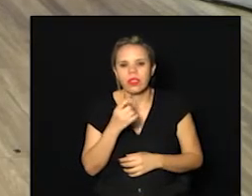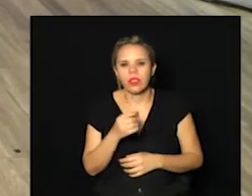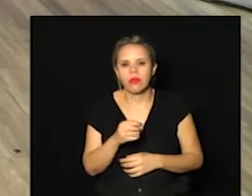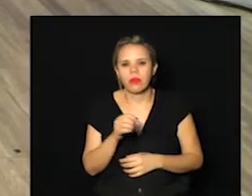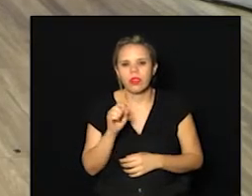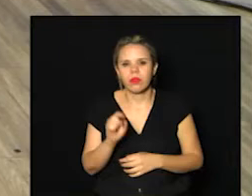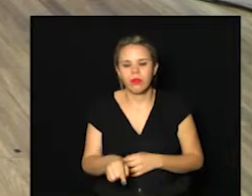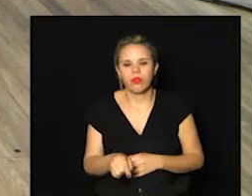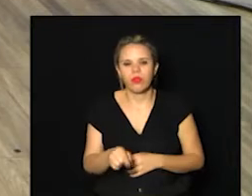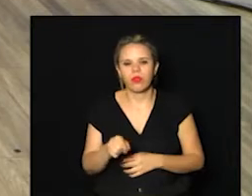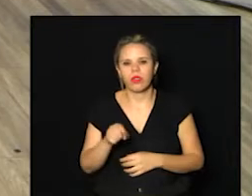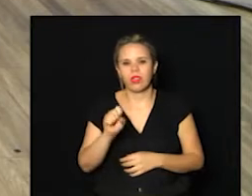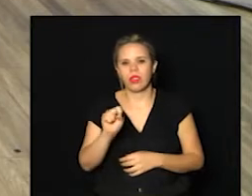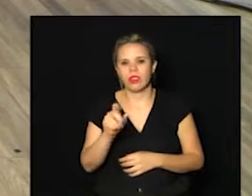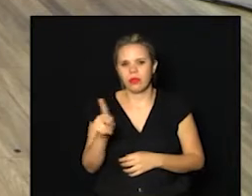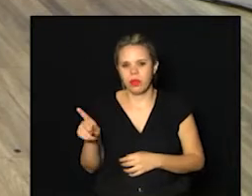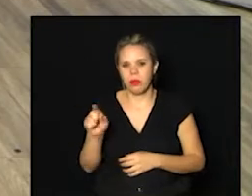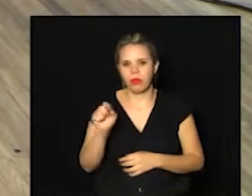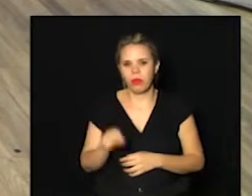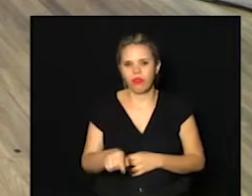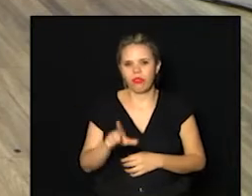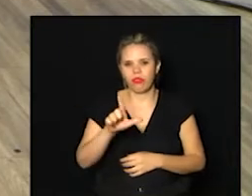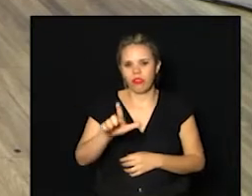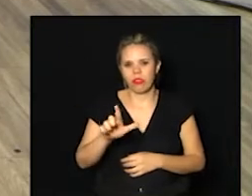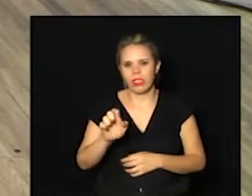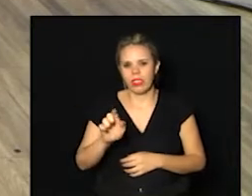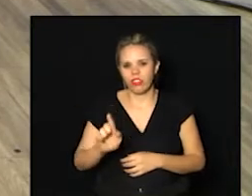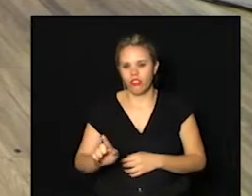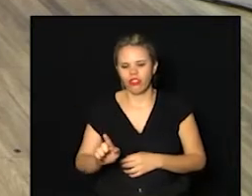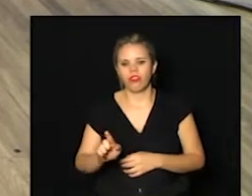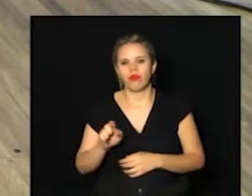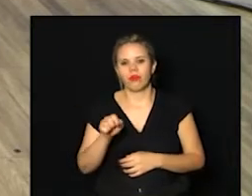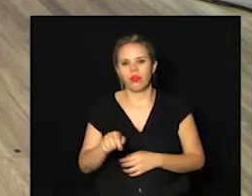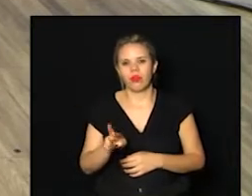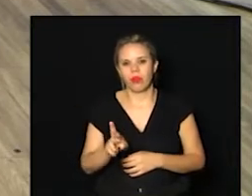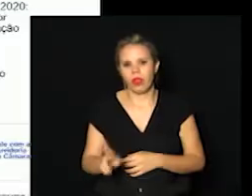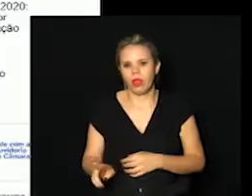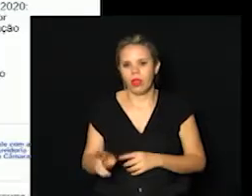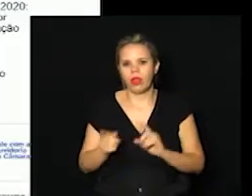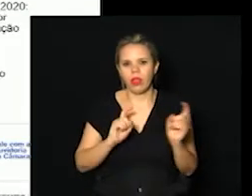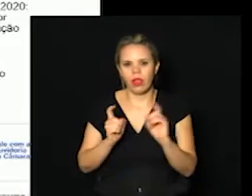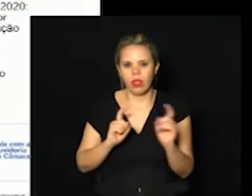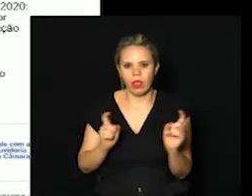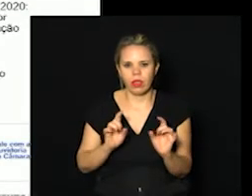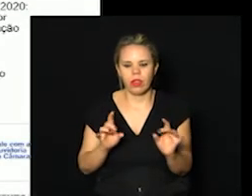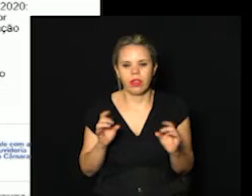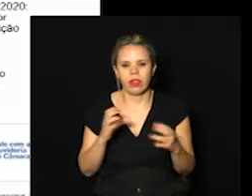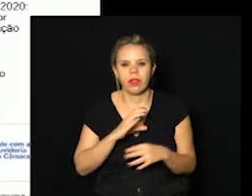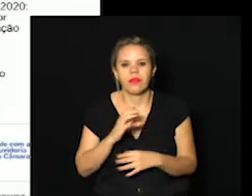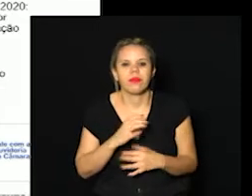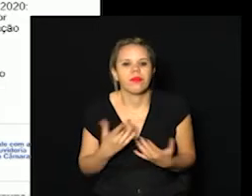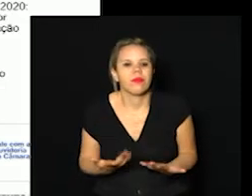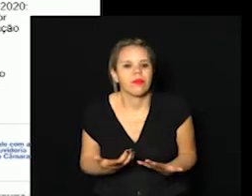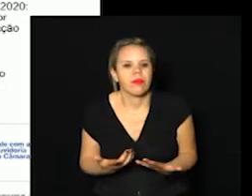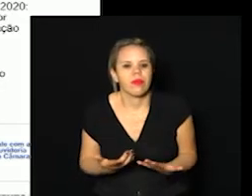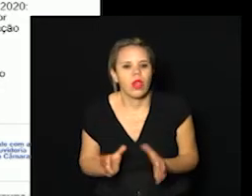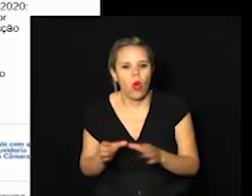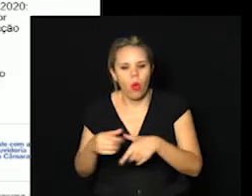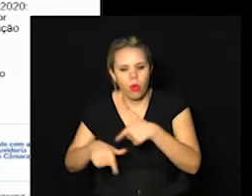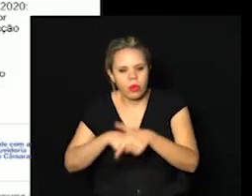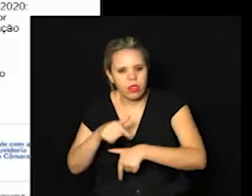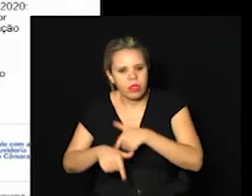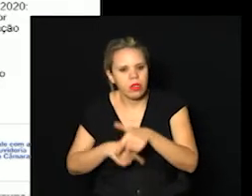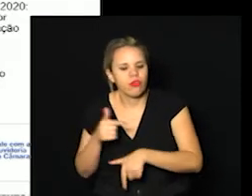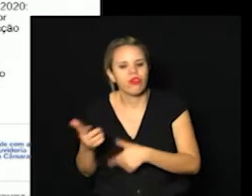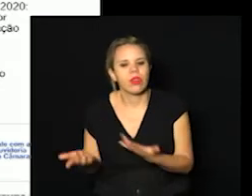campinas.sp.leg.br, e aqui no canto direito, na agenda, a gente pode ver do que a Mirna falou. Ó, a reunião extraordinária da Comissão Permanente de